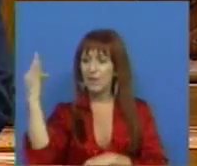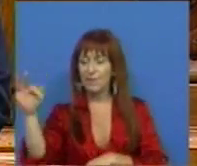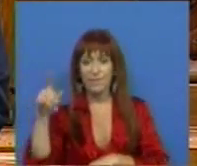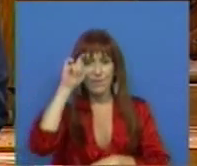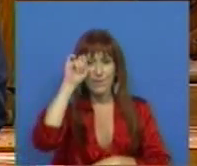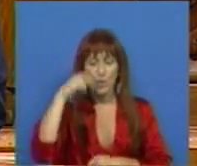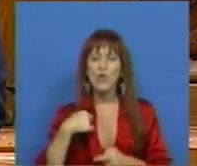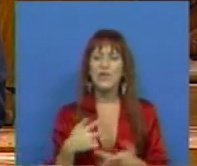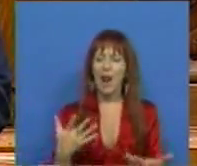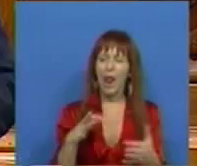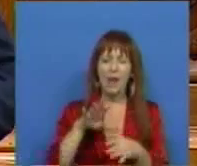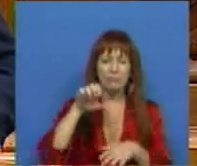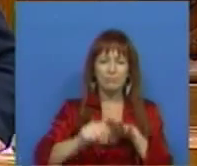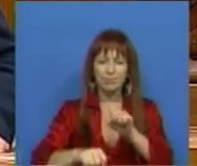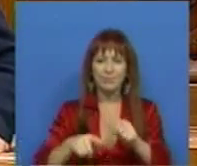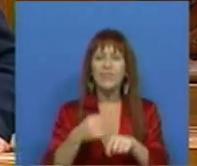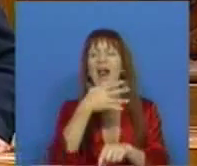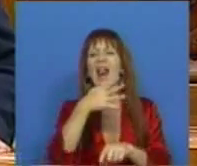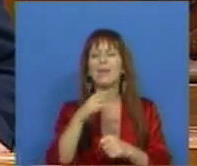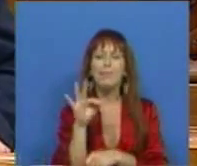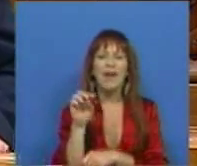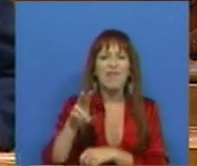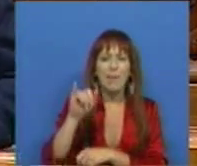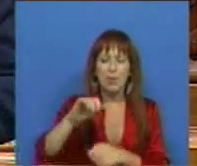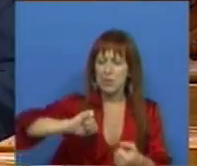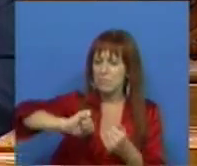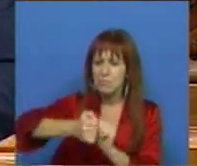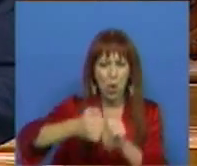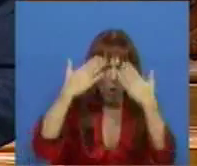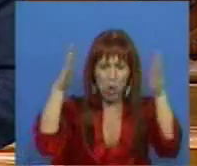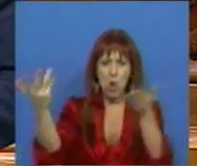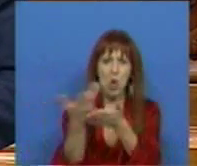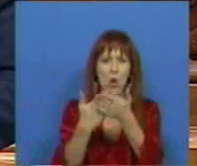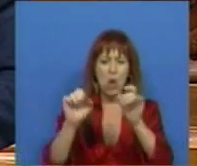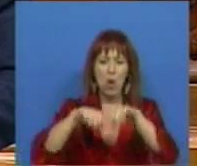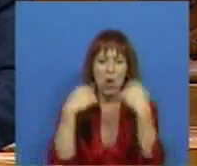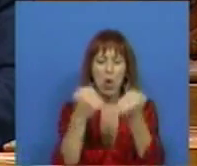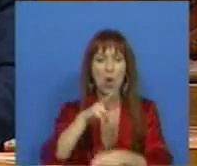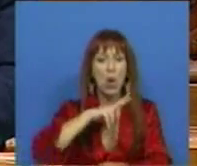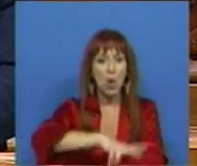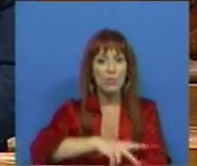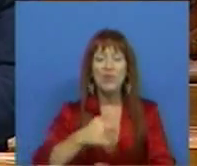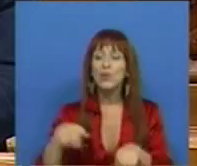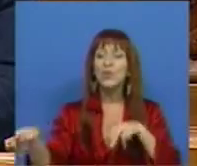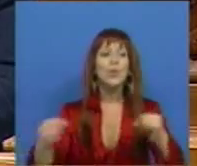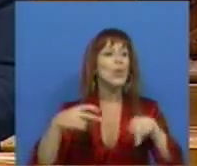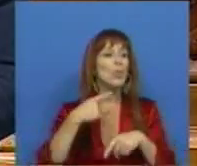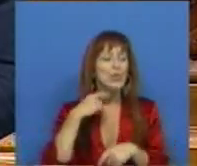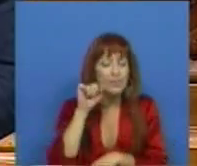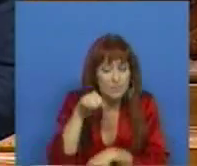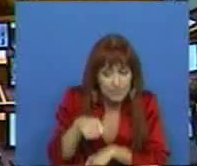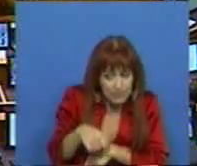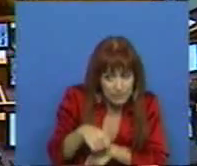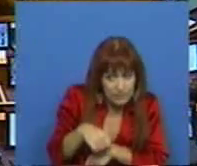insaciáveis prosélitos do FMI, como rolo compressor da democracia económica e social em Portugal, andem tão